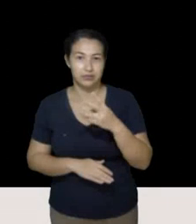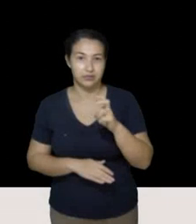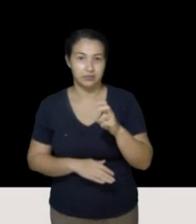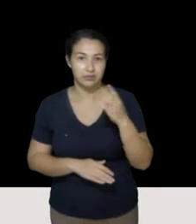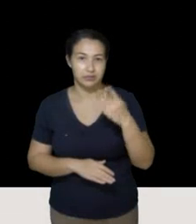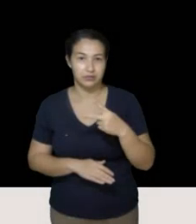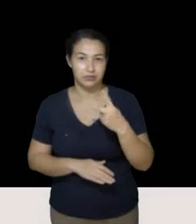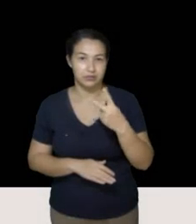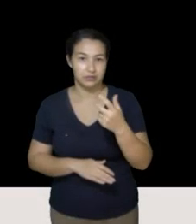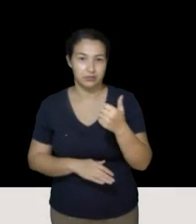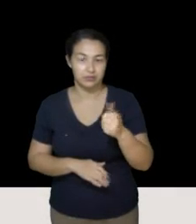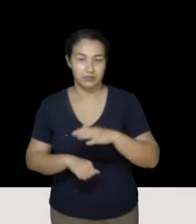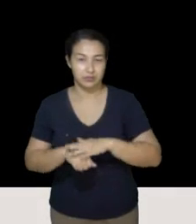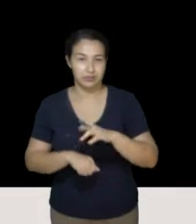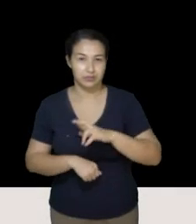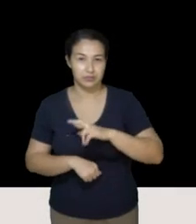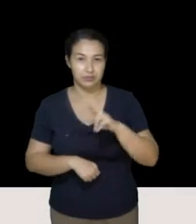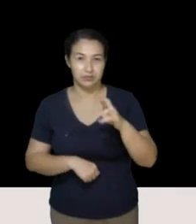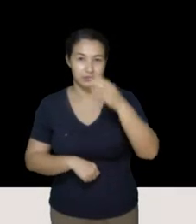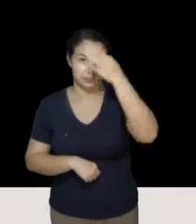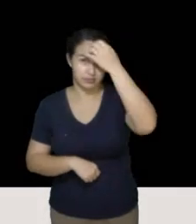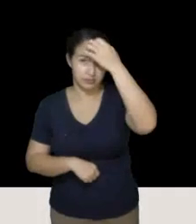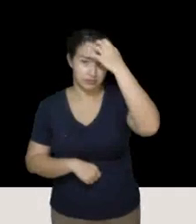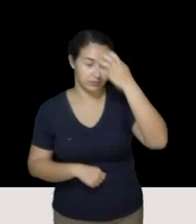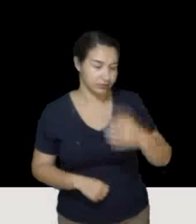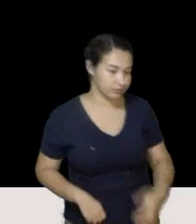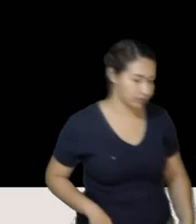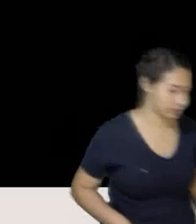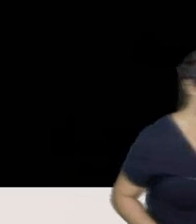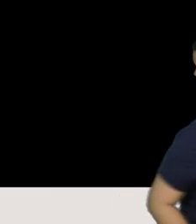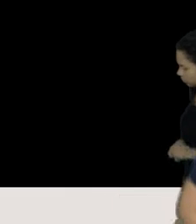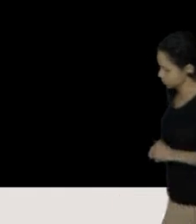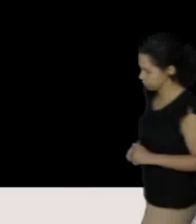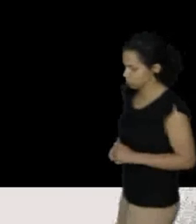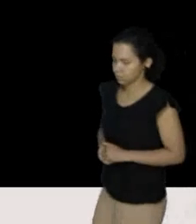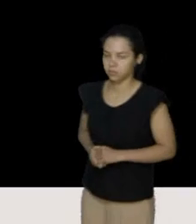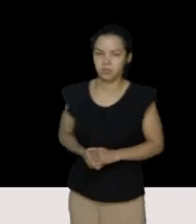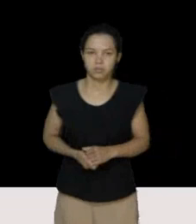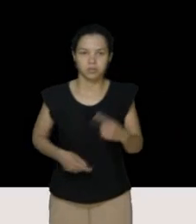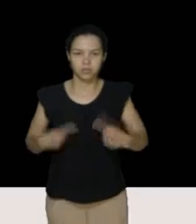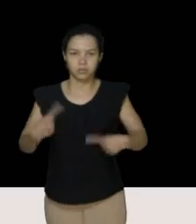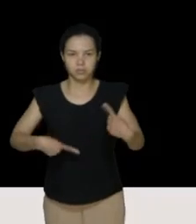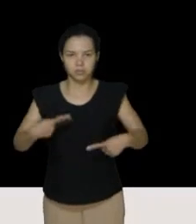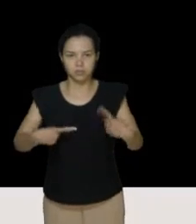145-21, de autoria do deputado Ismael dos Santos. Em discussão.